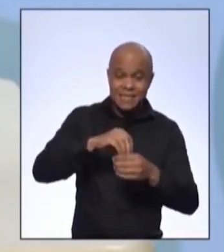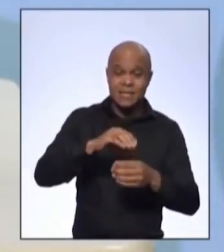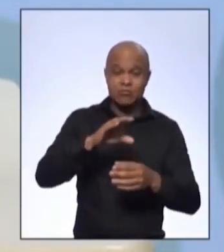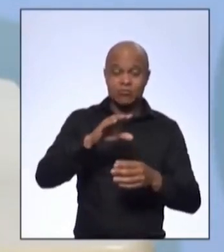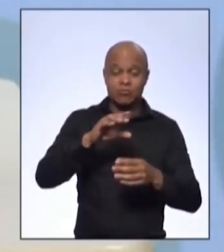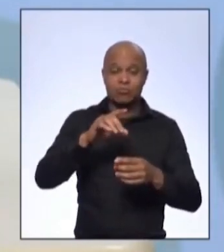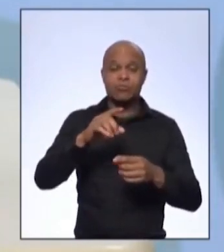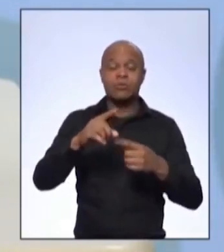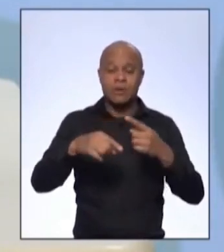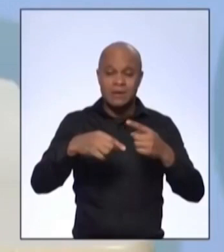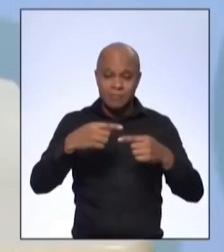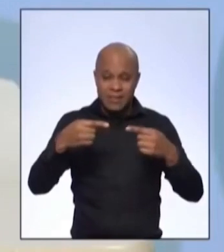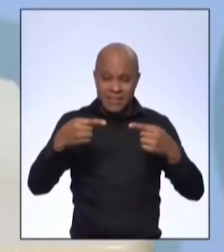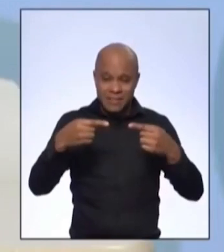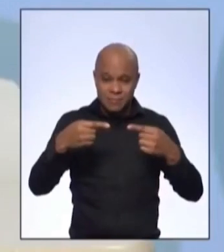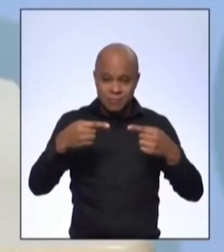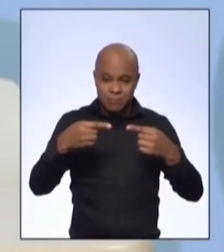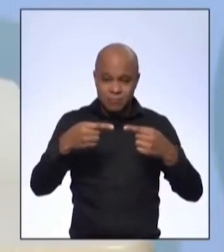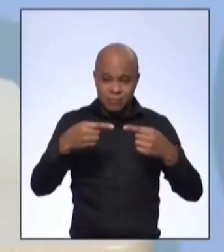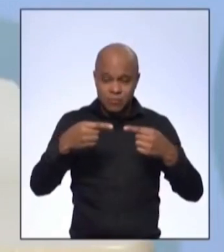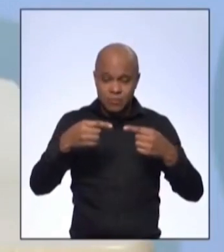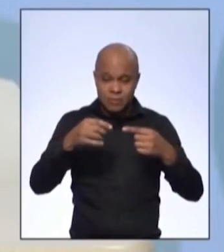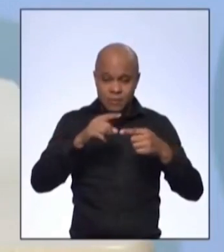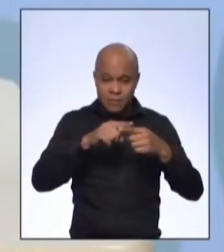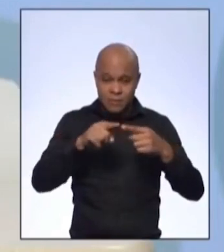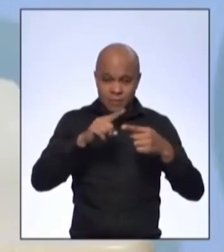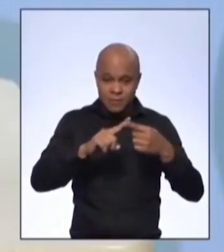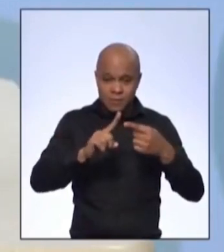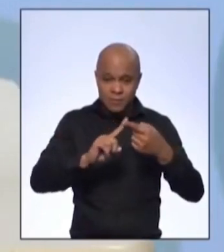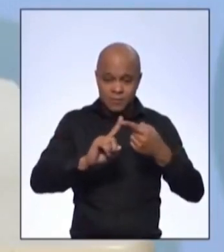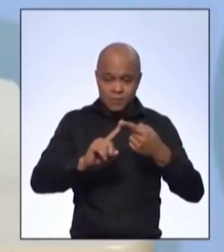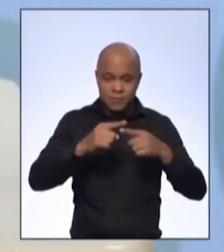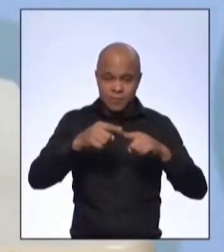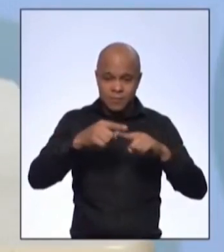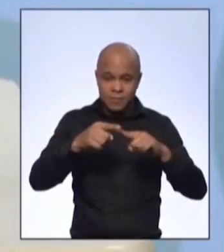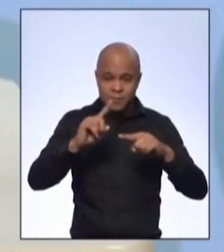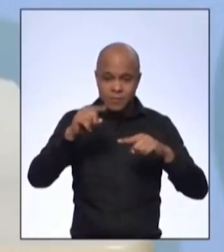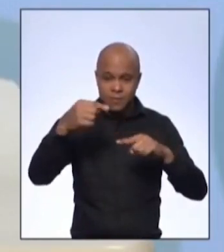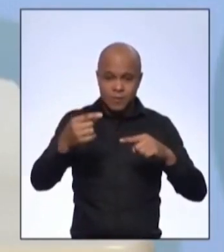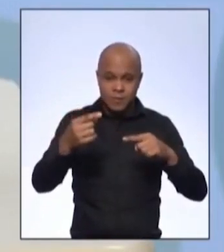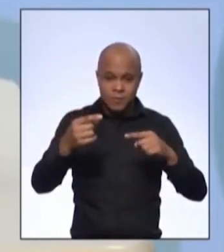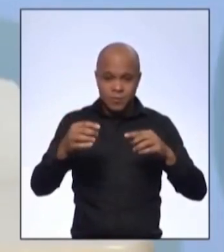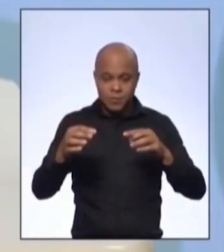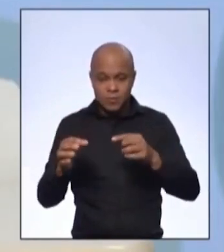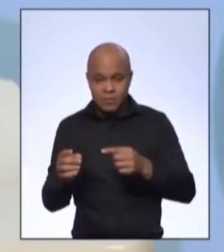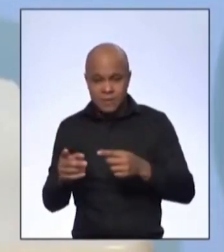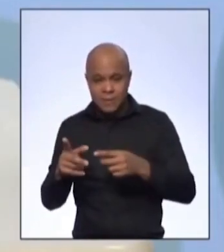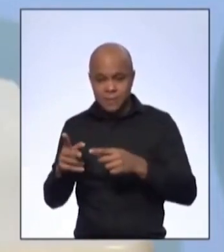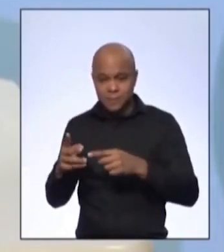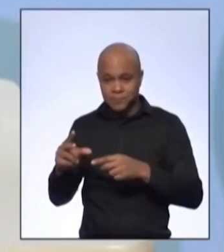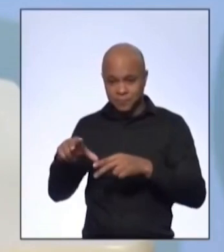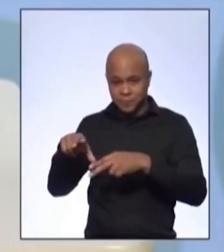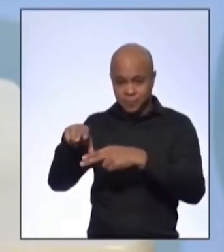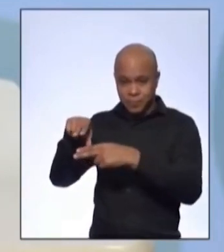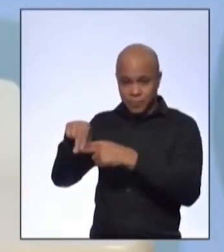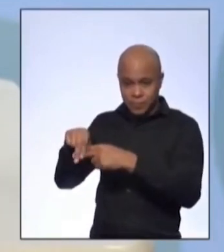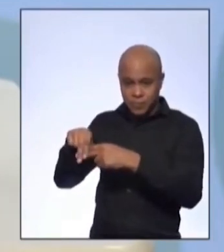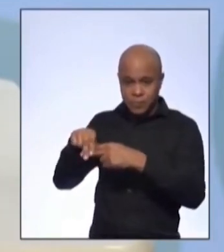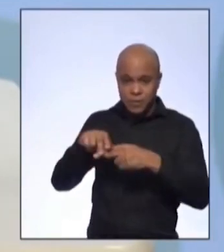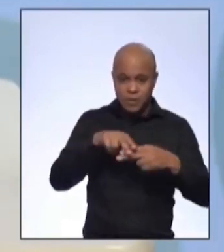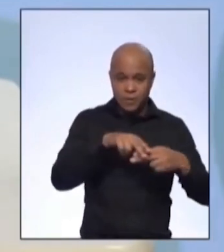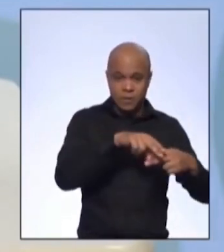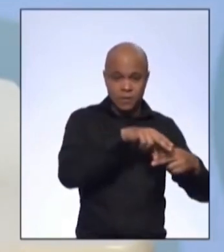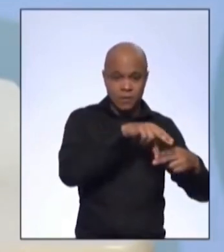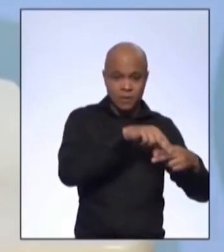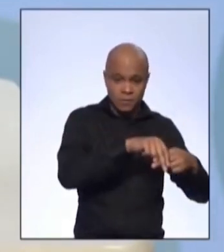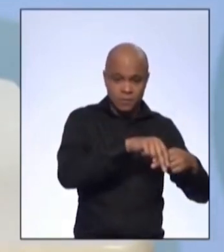As pontinhas da bobina eu descasquei, né? E emendei uma nessa parte, né? Conectei, né? E conectei